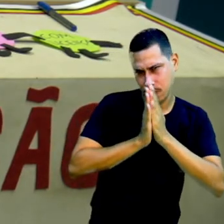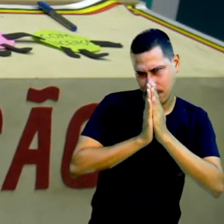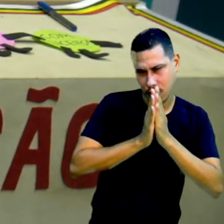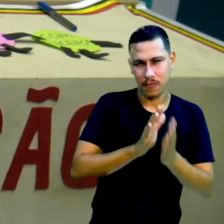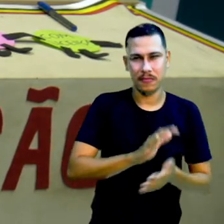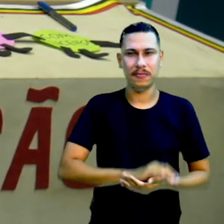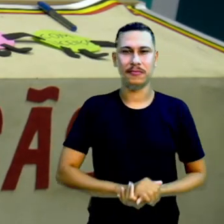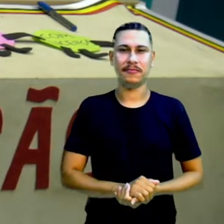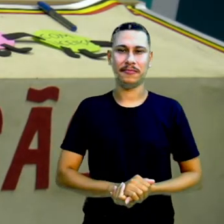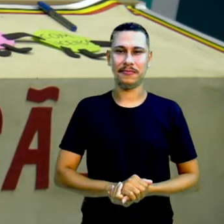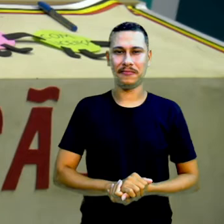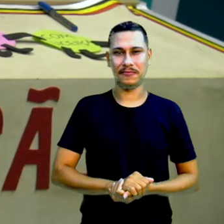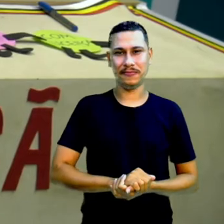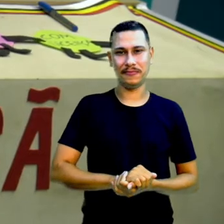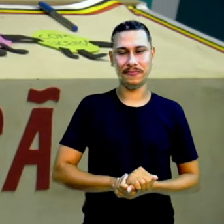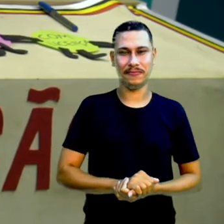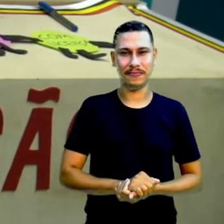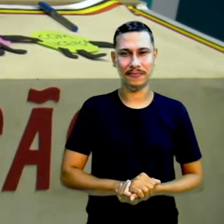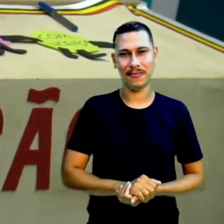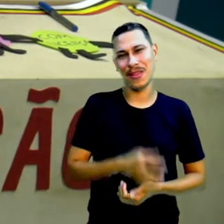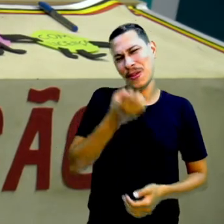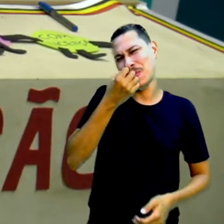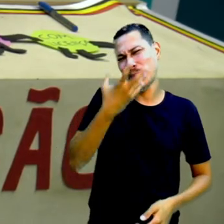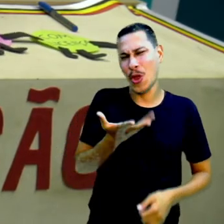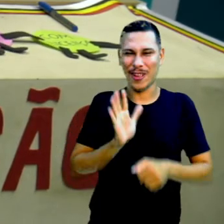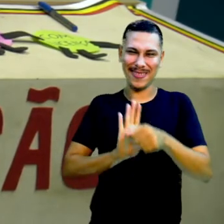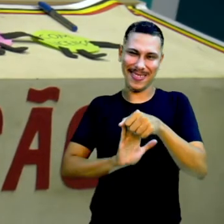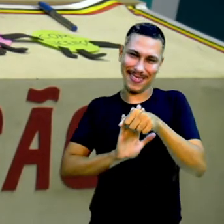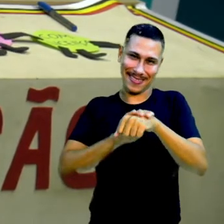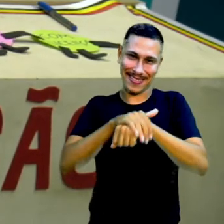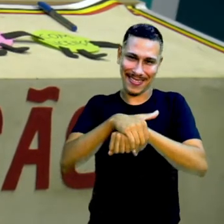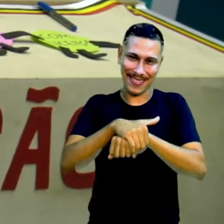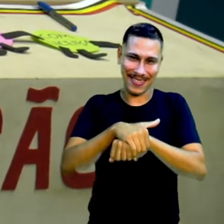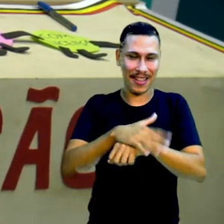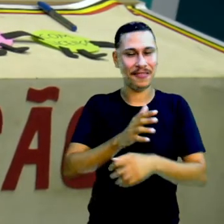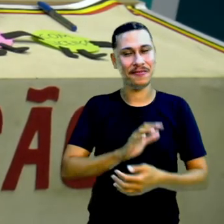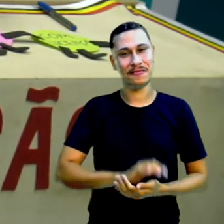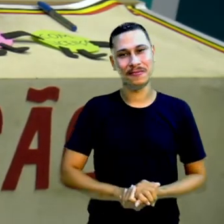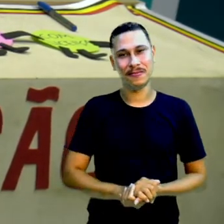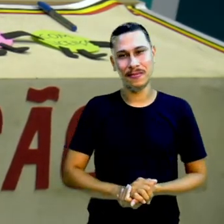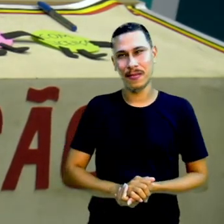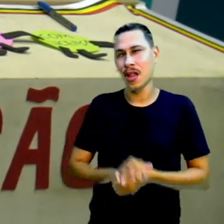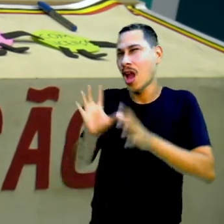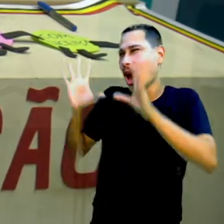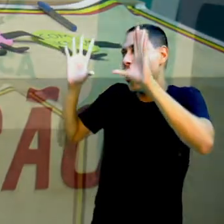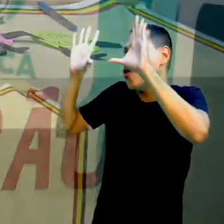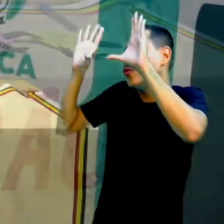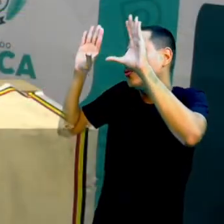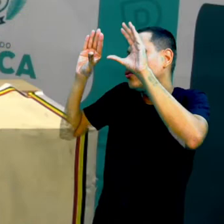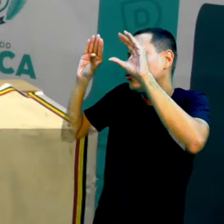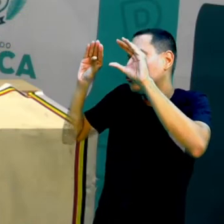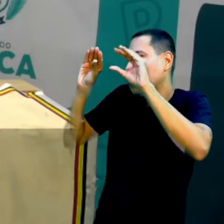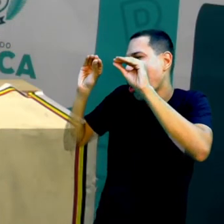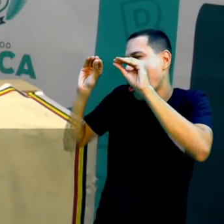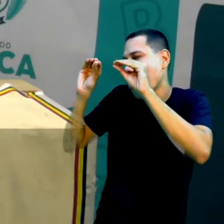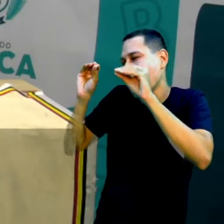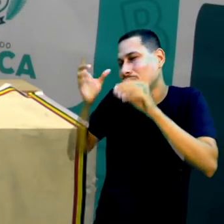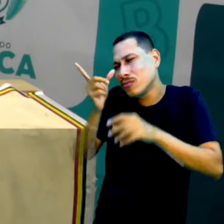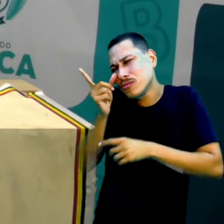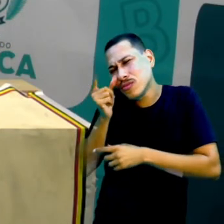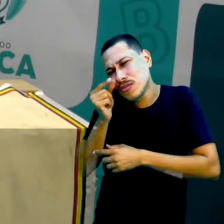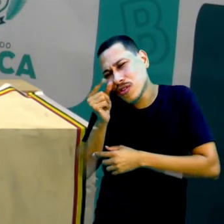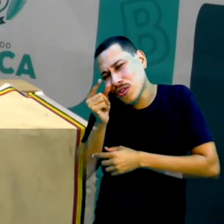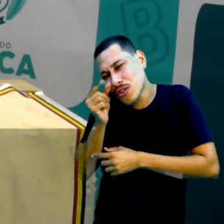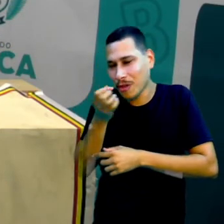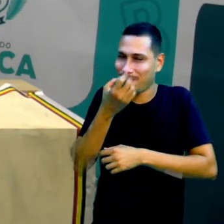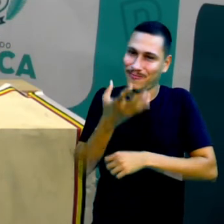né, meus amores? Boa noite! Quando chega a noite, que a gente já está com aquele soninho,